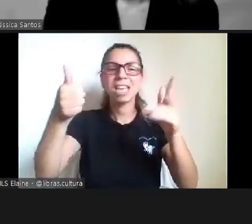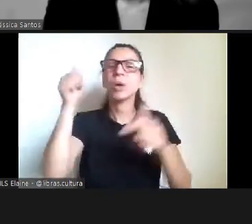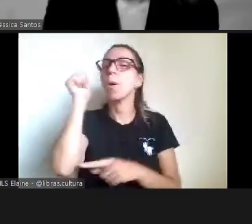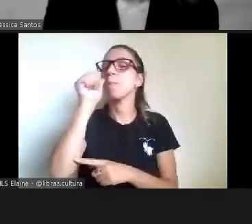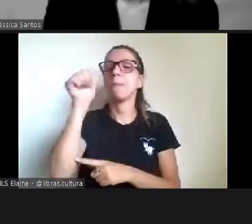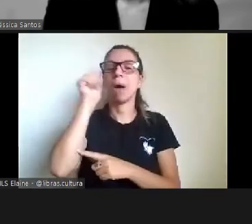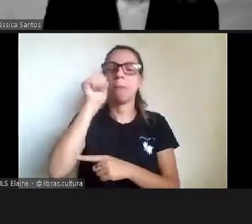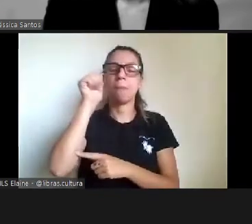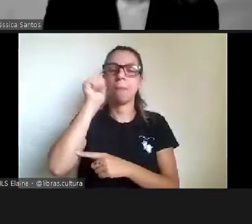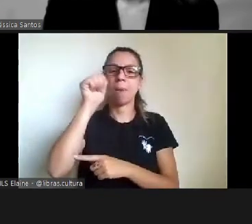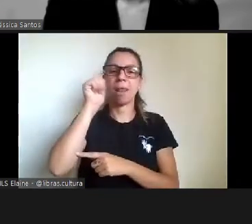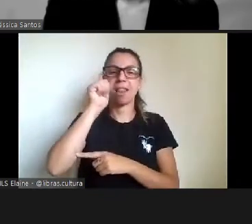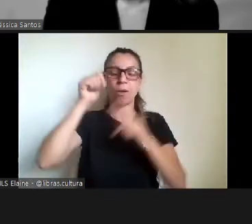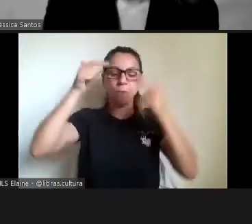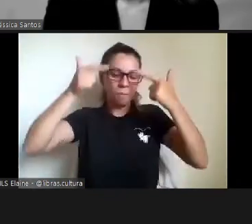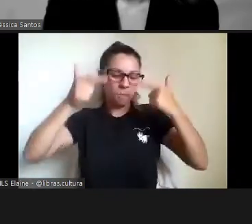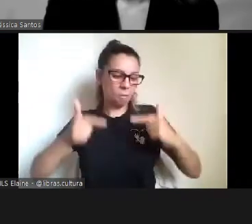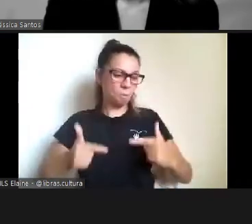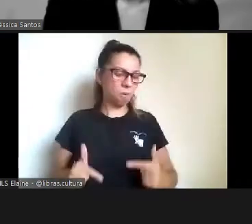estava vindo abaixo.